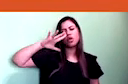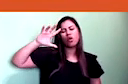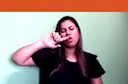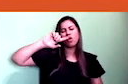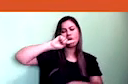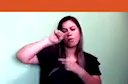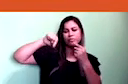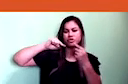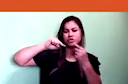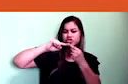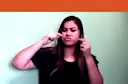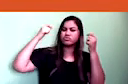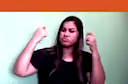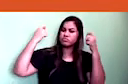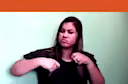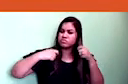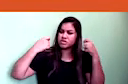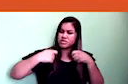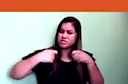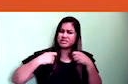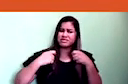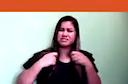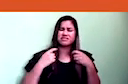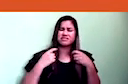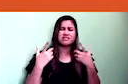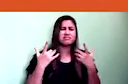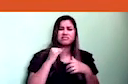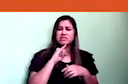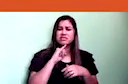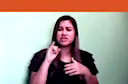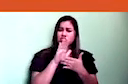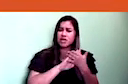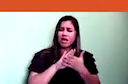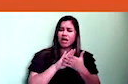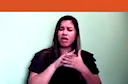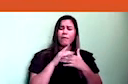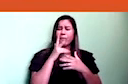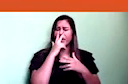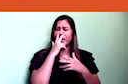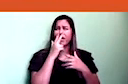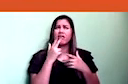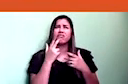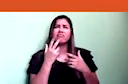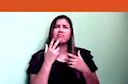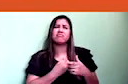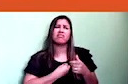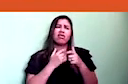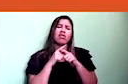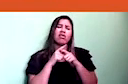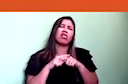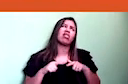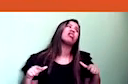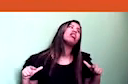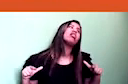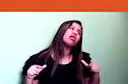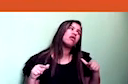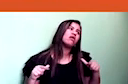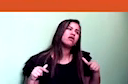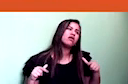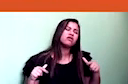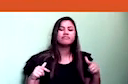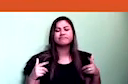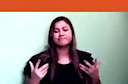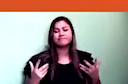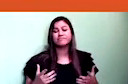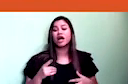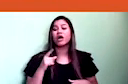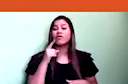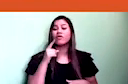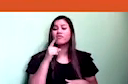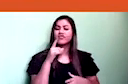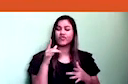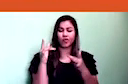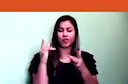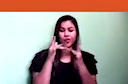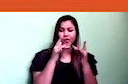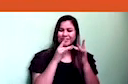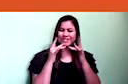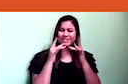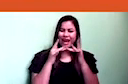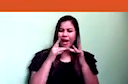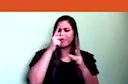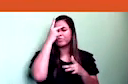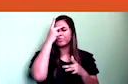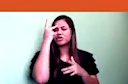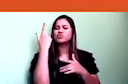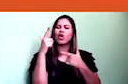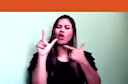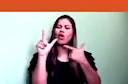sem objetivo se torna uma vida vazia. Conecte-se a outras pessoas, afinal de contas, é bom a gente